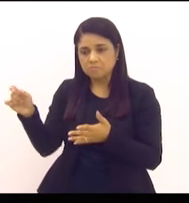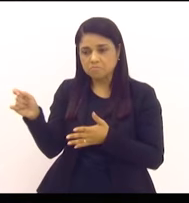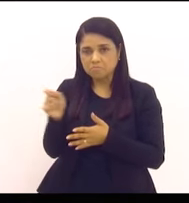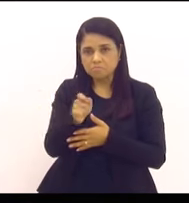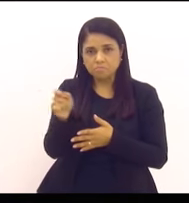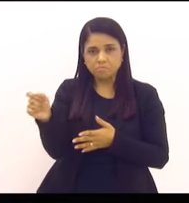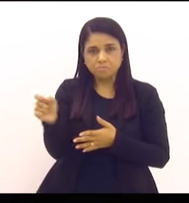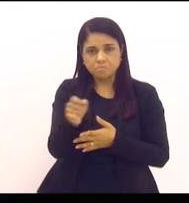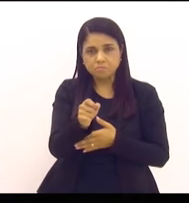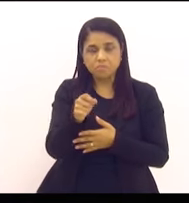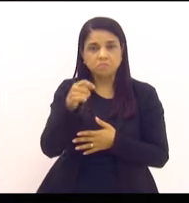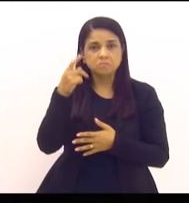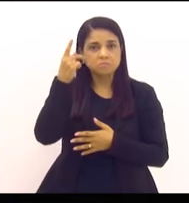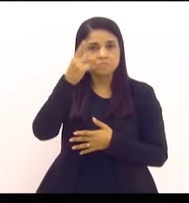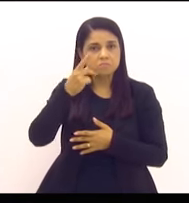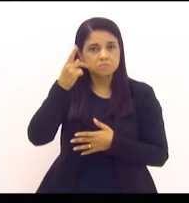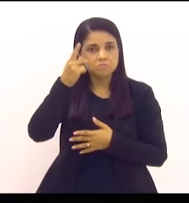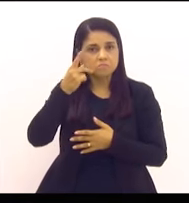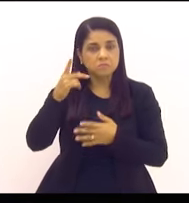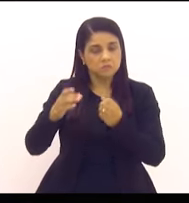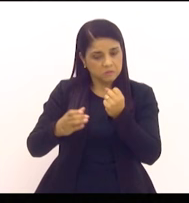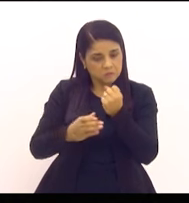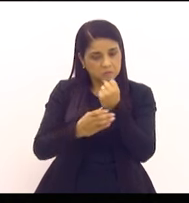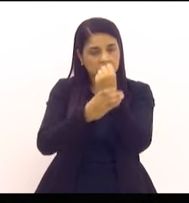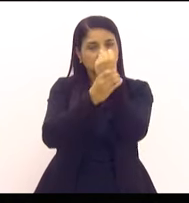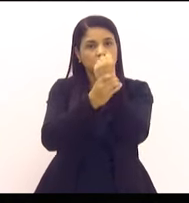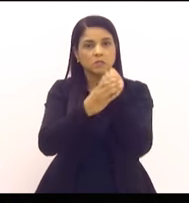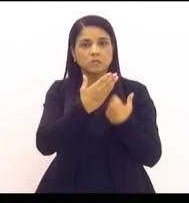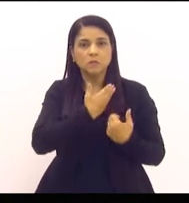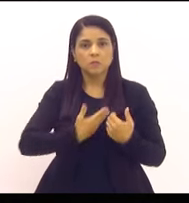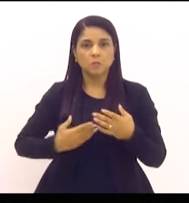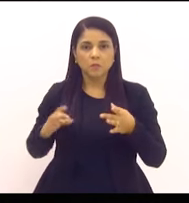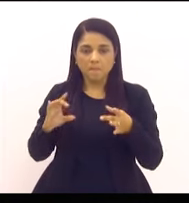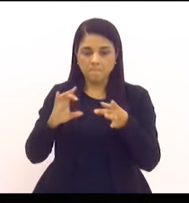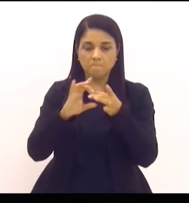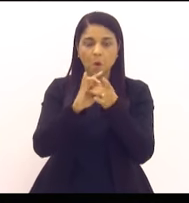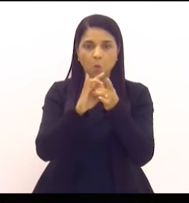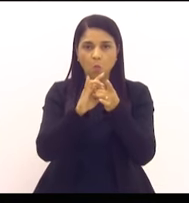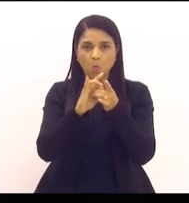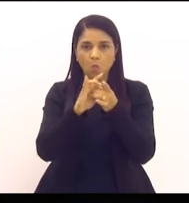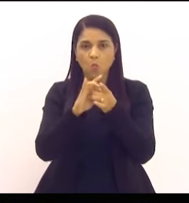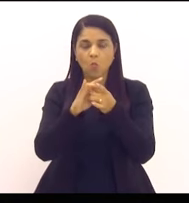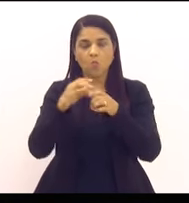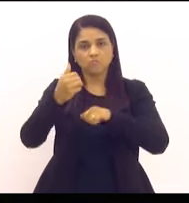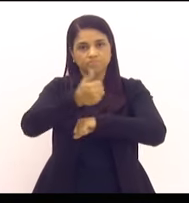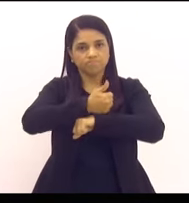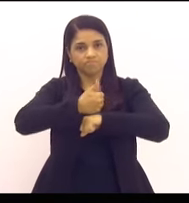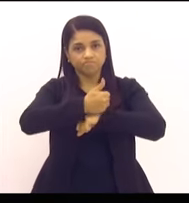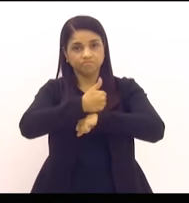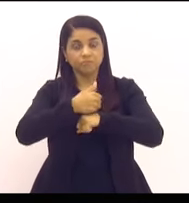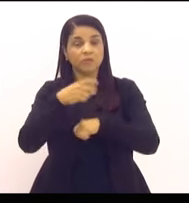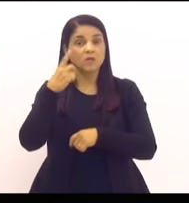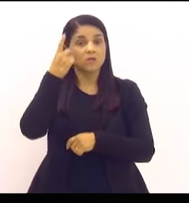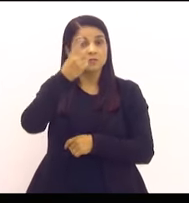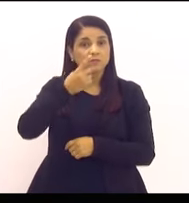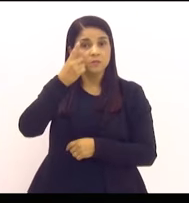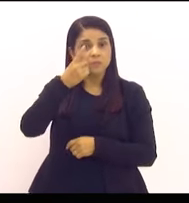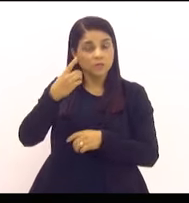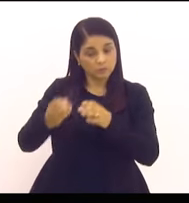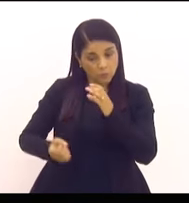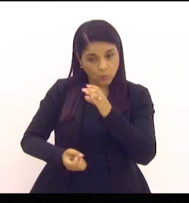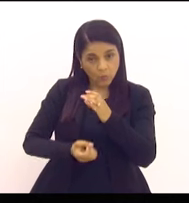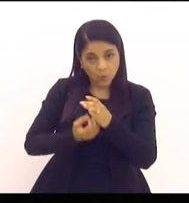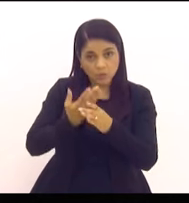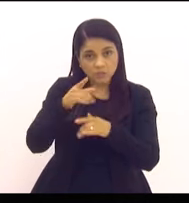que têm vínculo com a segurança pública. Então, esses deputados que tiveram a sua origem